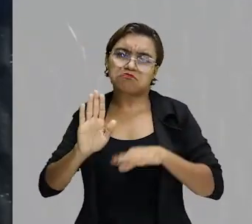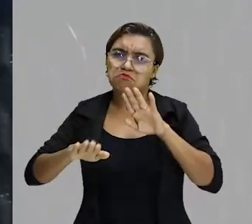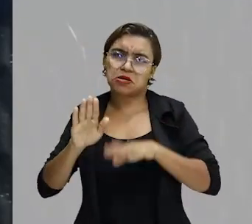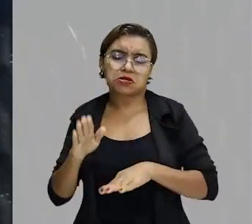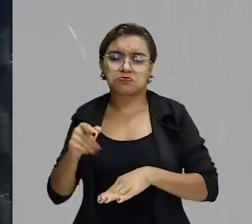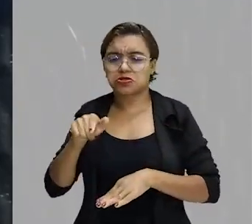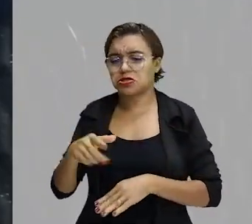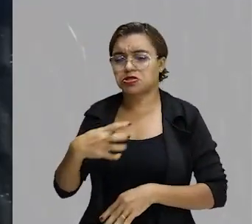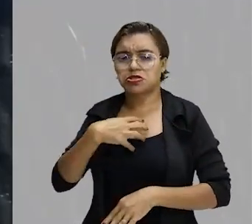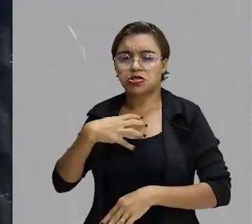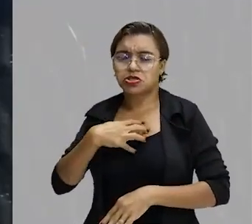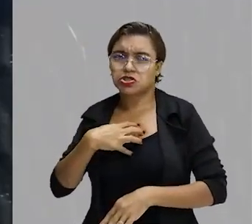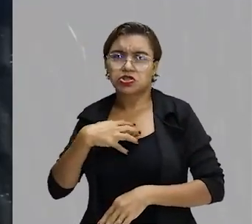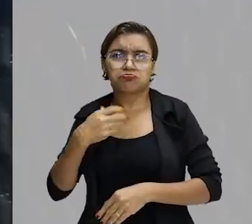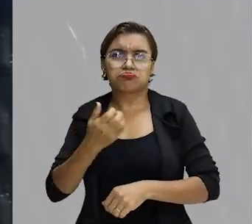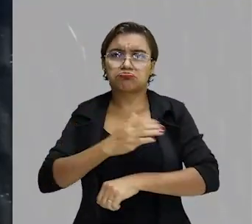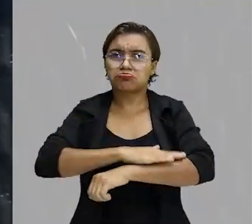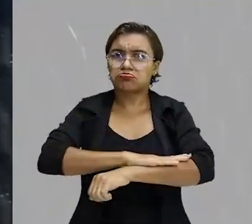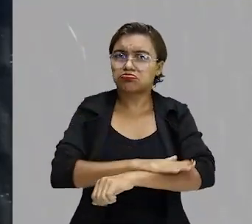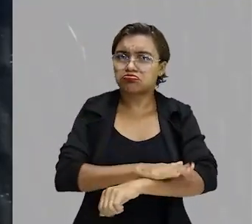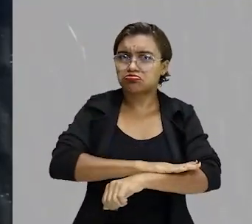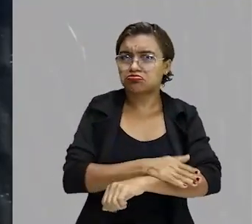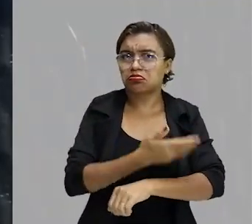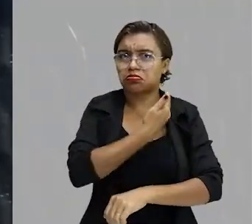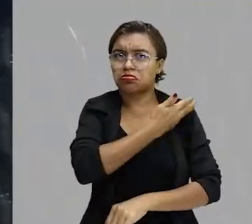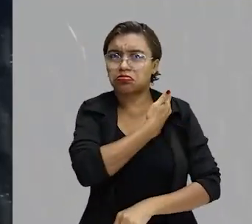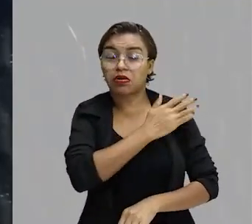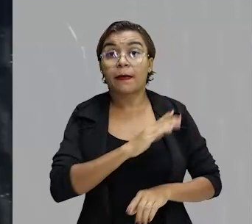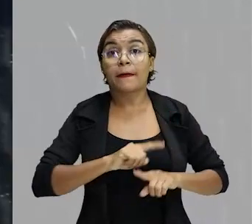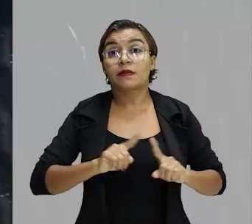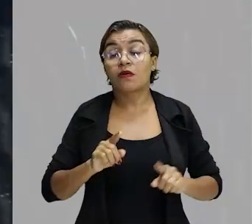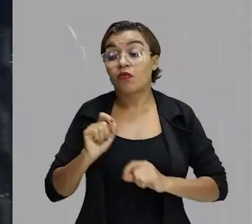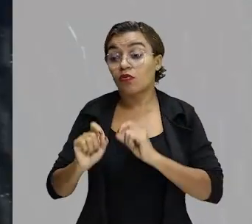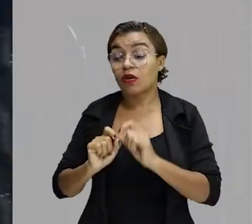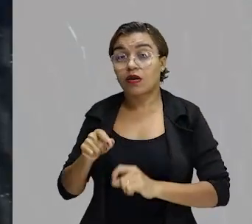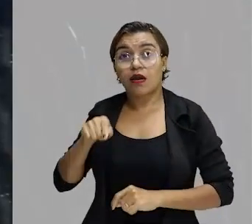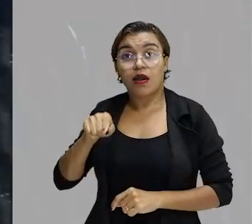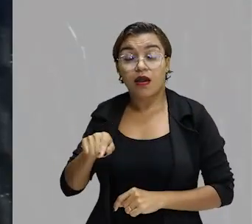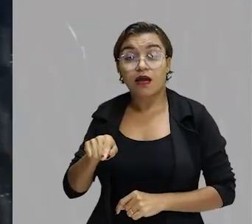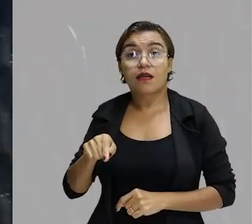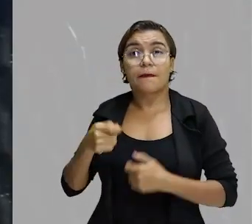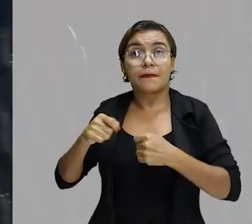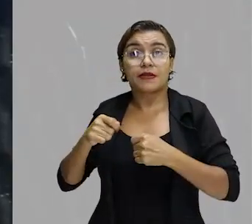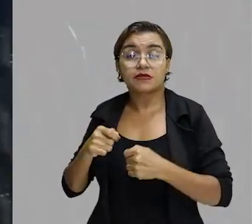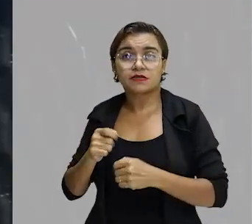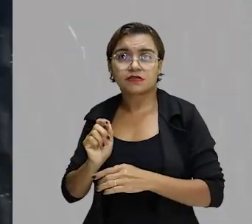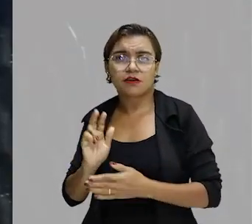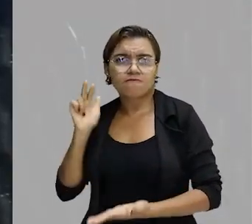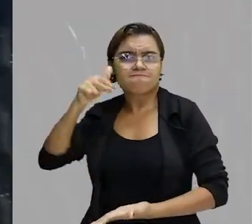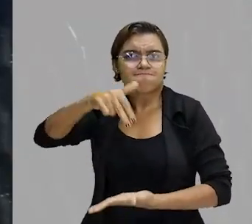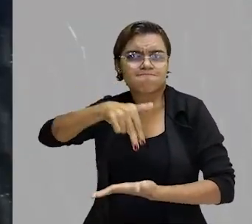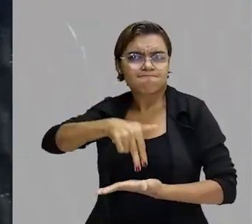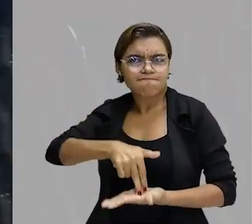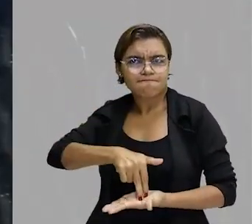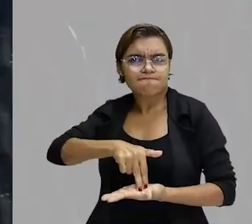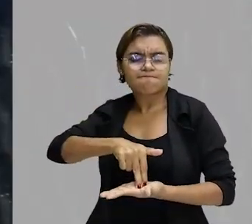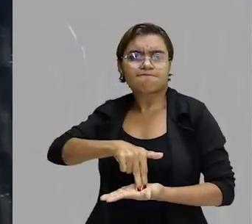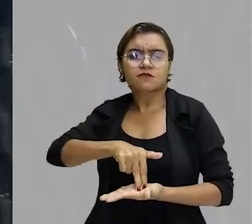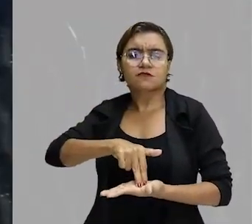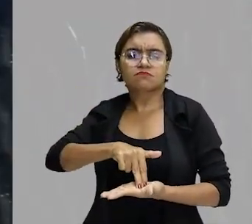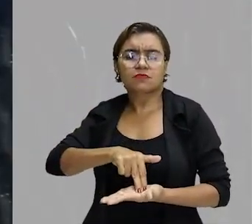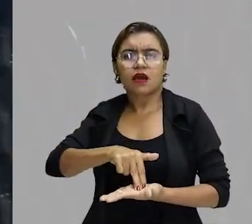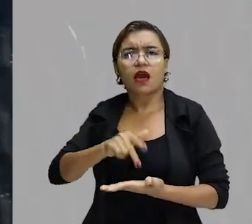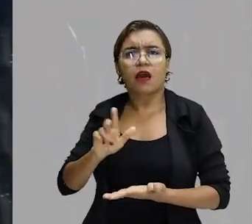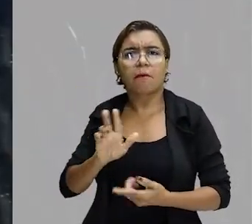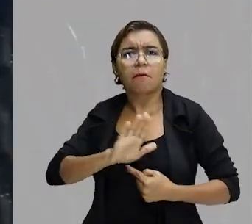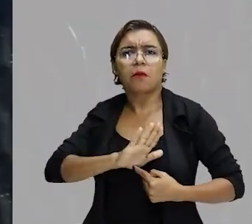fator econômico, cultural, religioso, entendeu? Então é isso, é dar voz a esse grupo social que é representado pelo